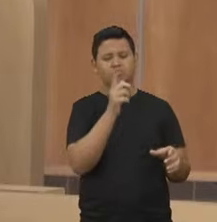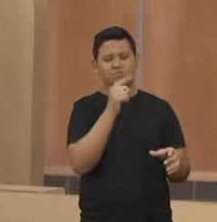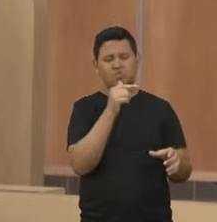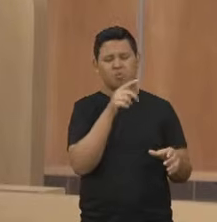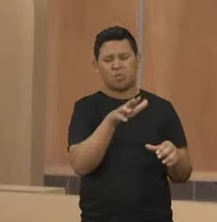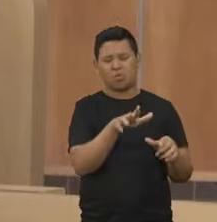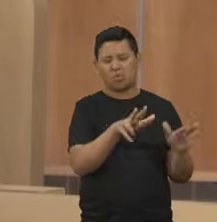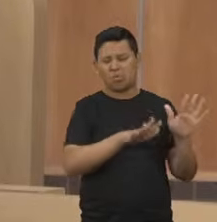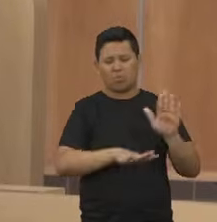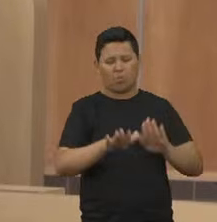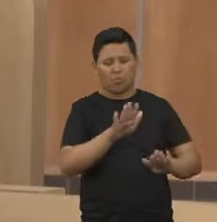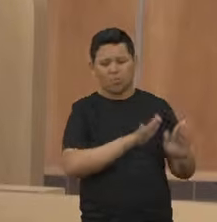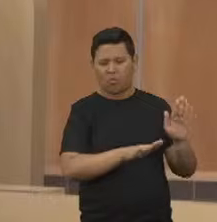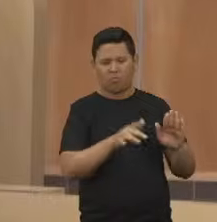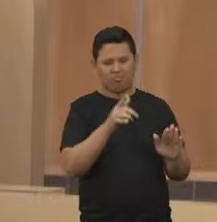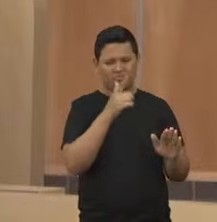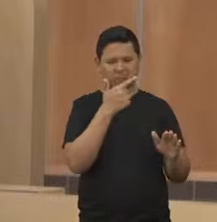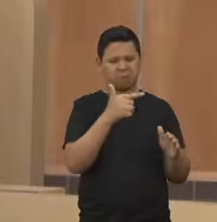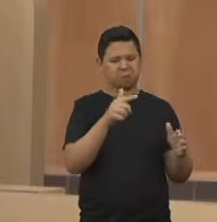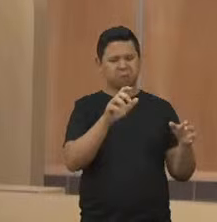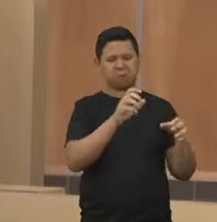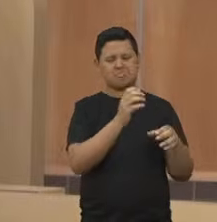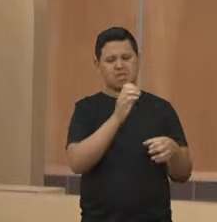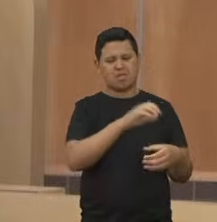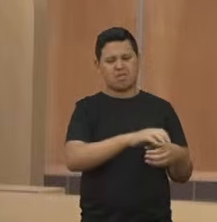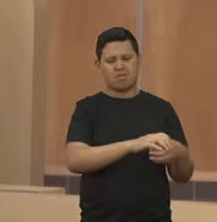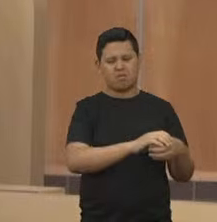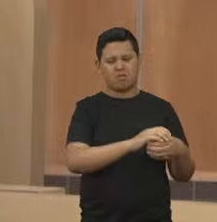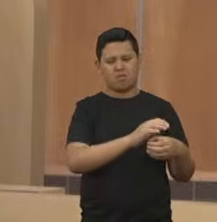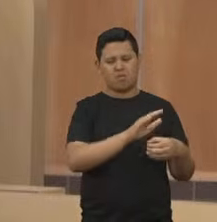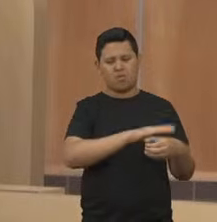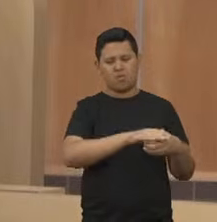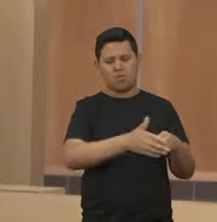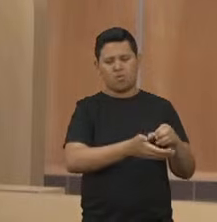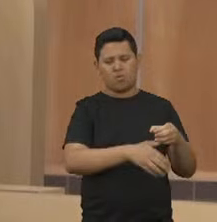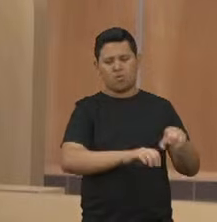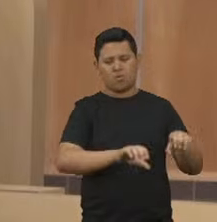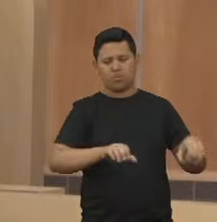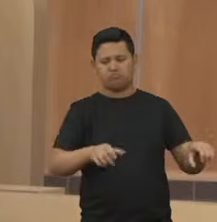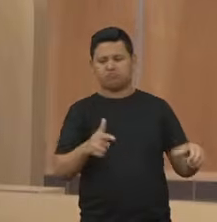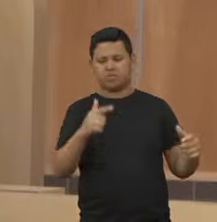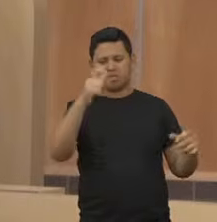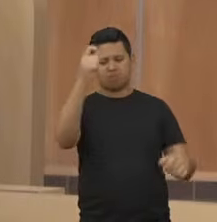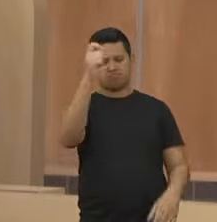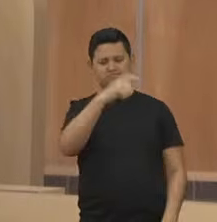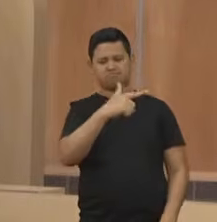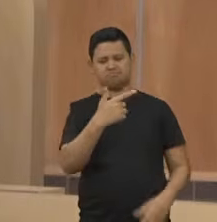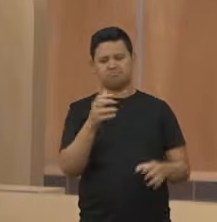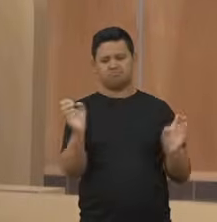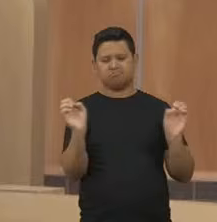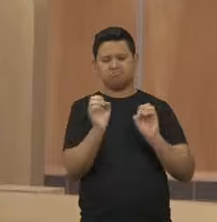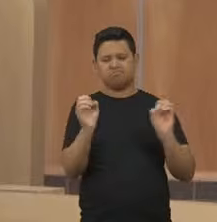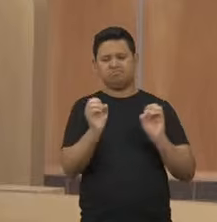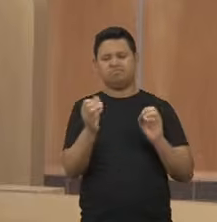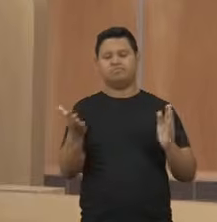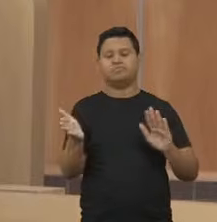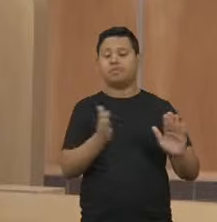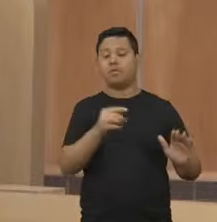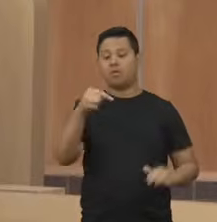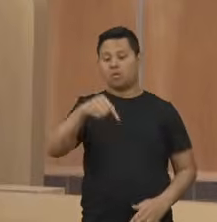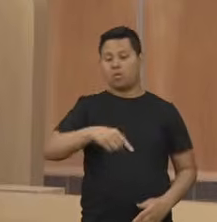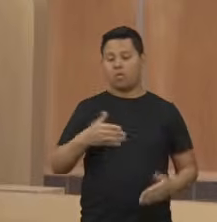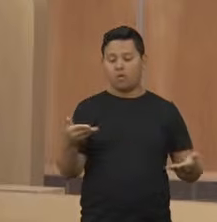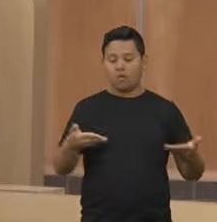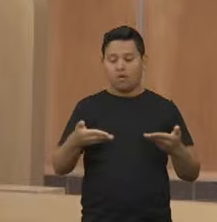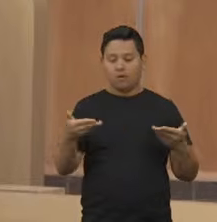básico, água, luz, esgoto. E hoje nós estamos fazendo com